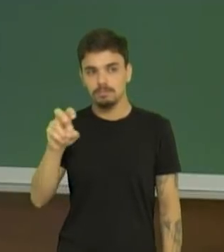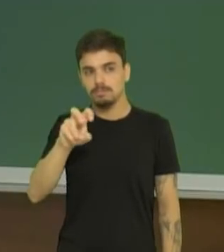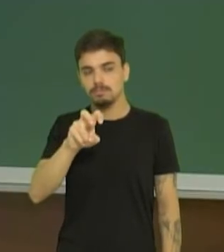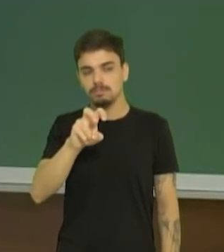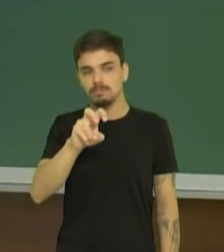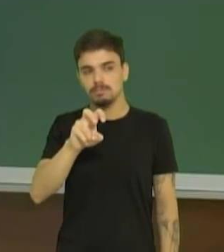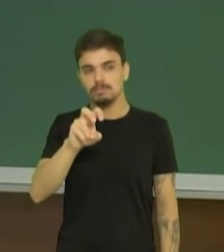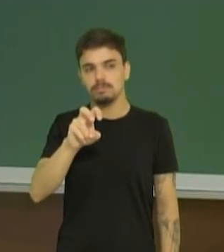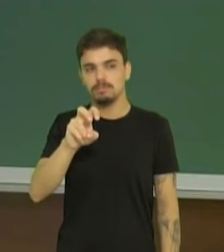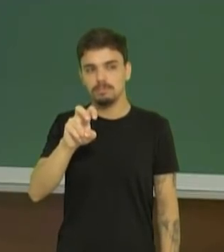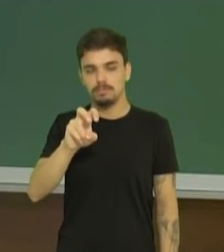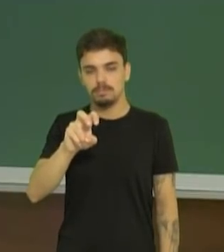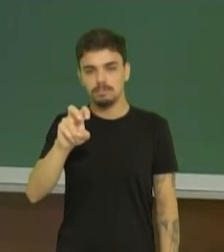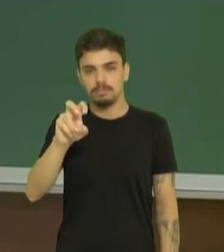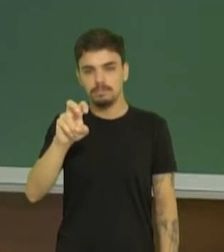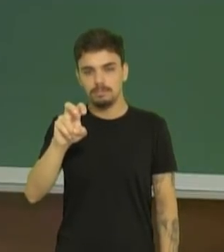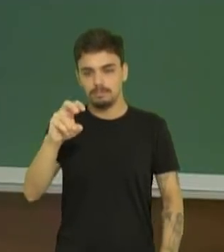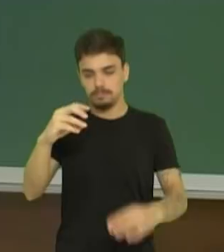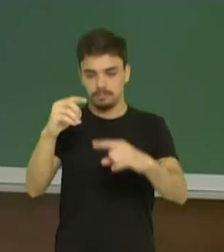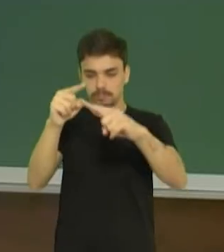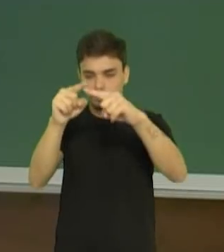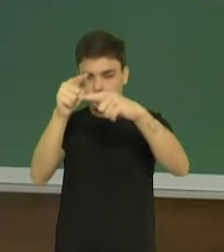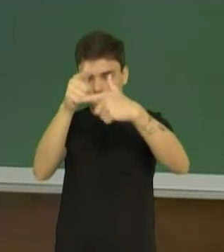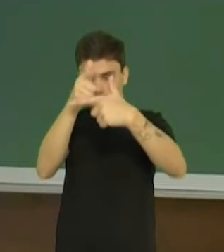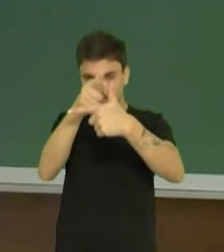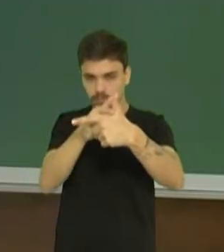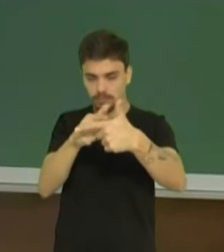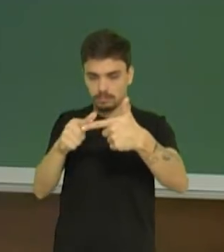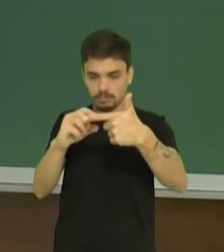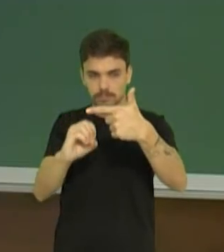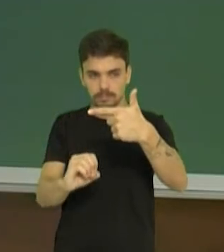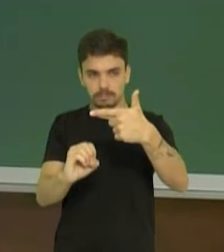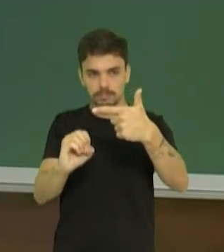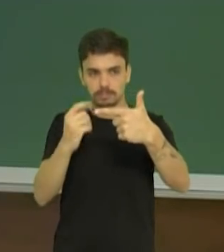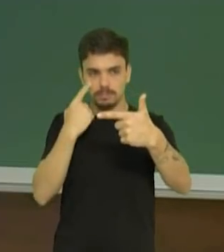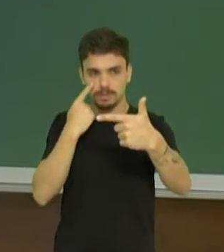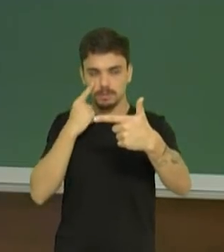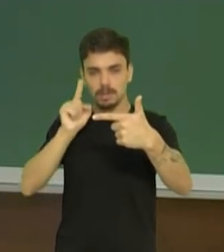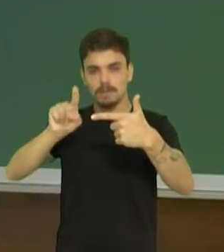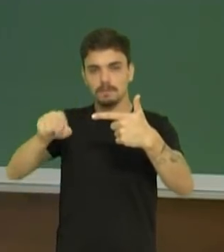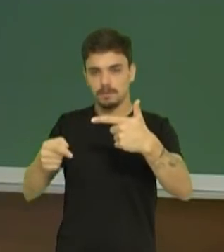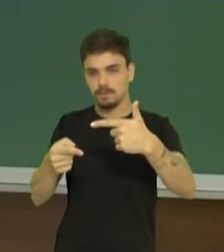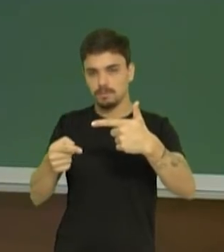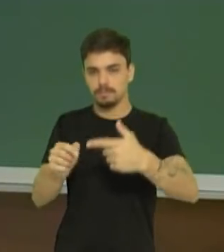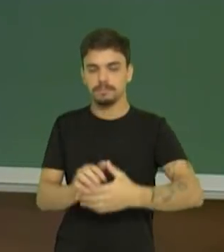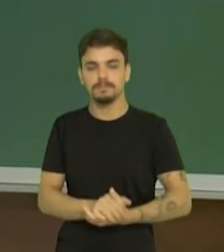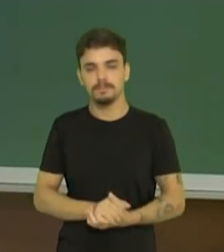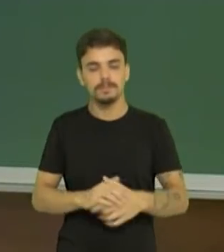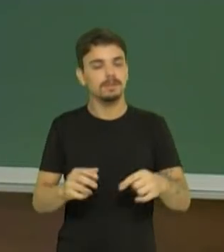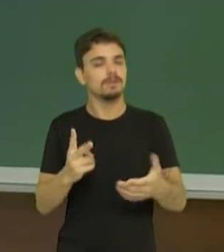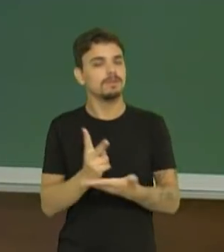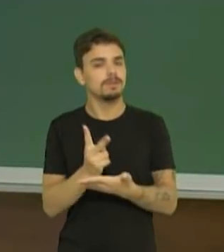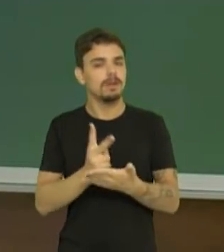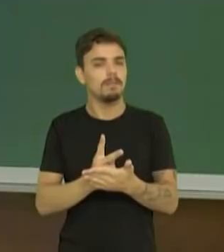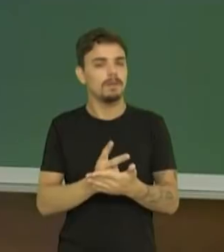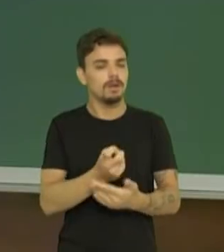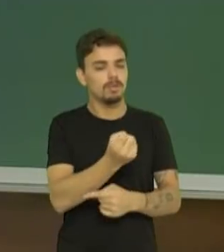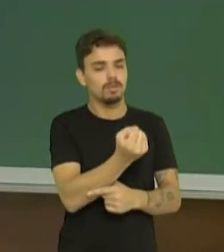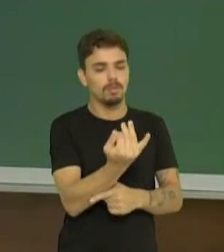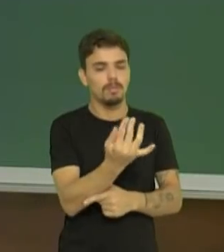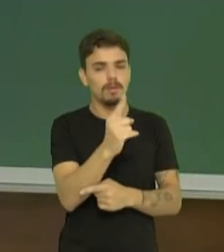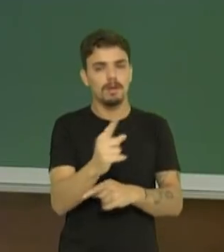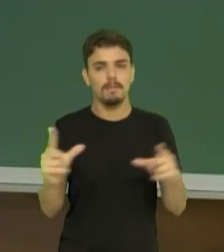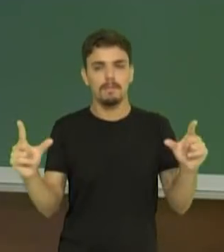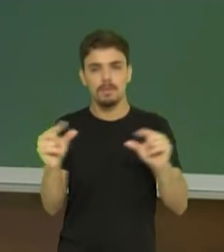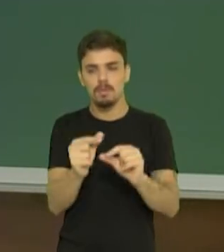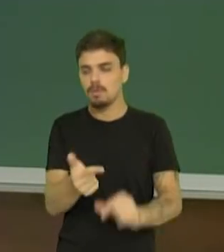5, e vou compensar com essa vírgula aqui no quociente depois do 0, tá? Então, sempre que um número é menor do que o outro, na